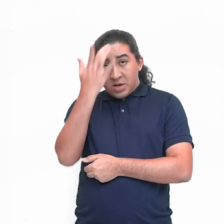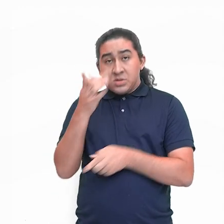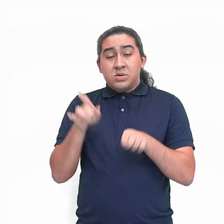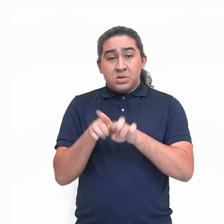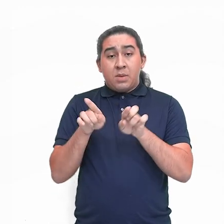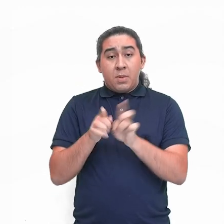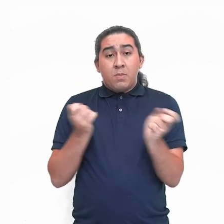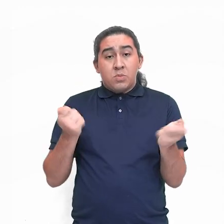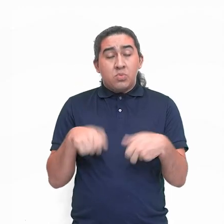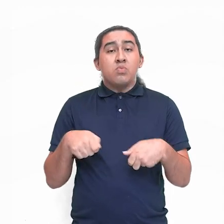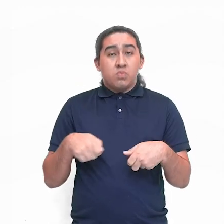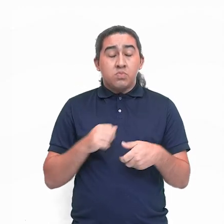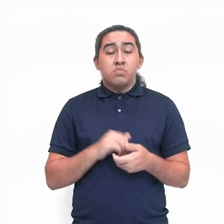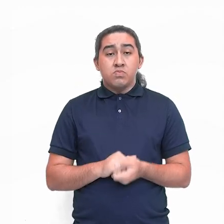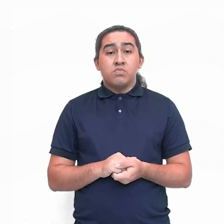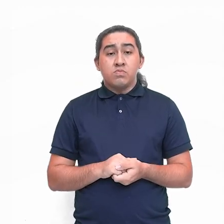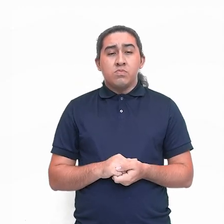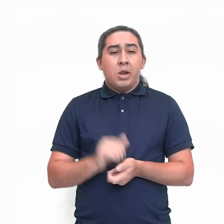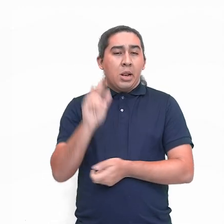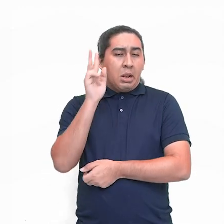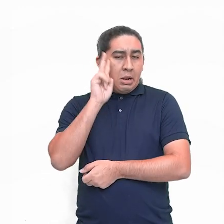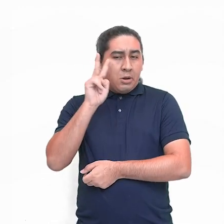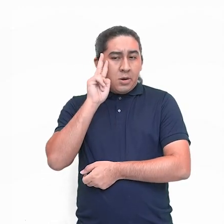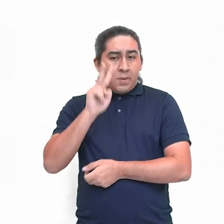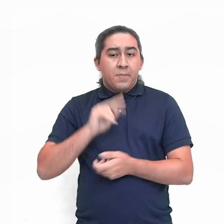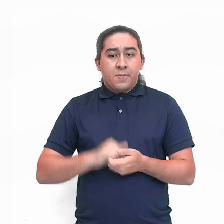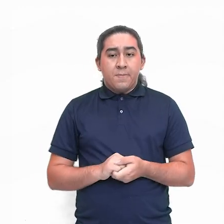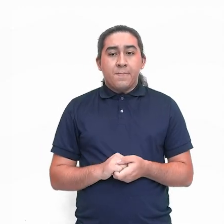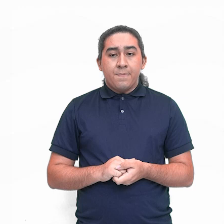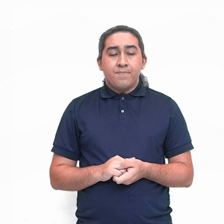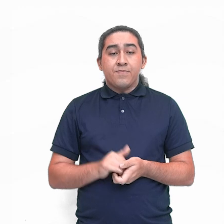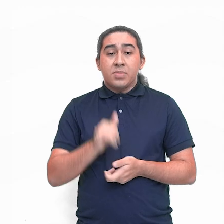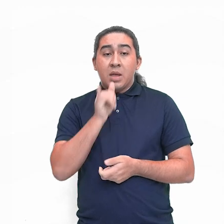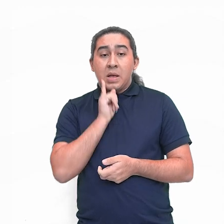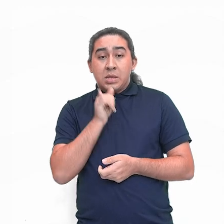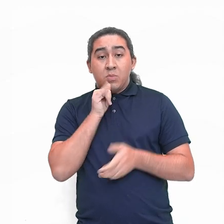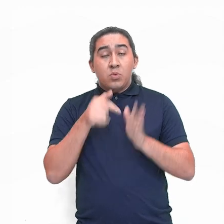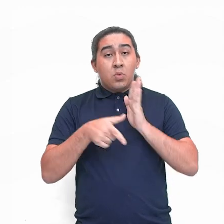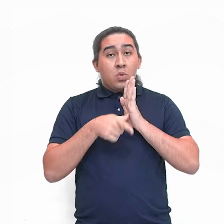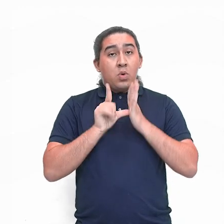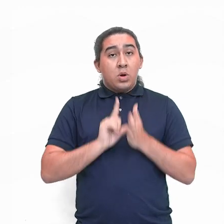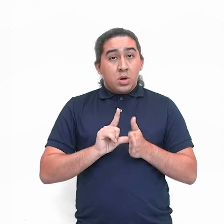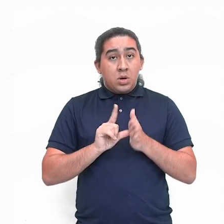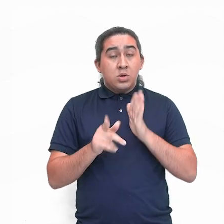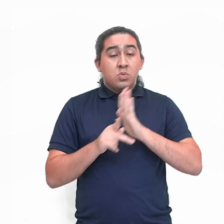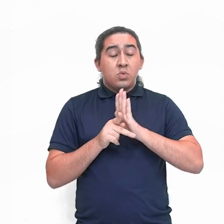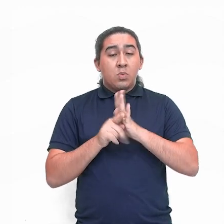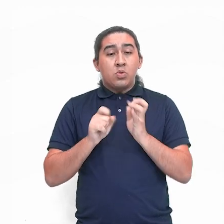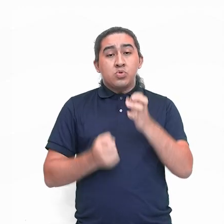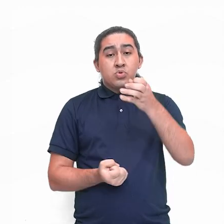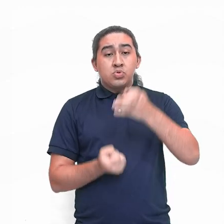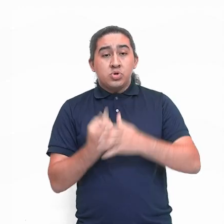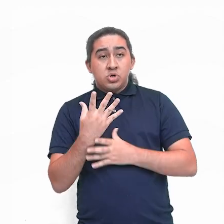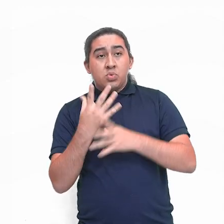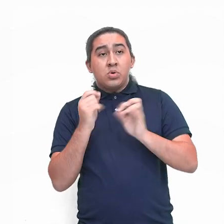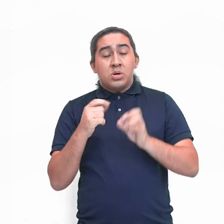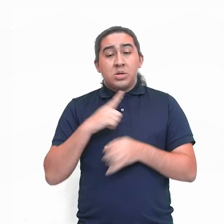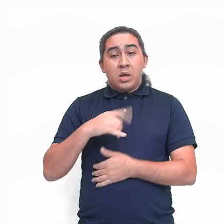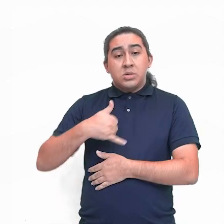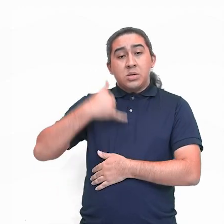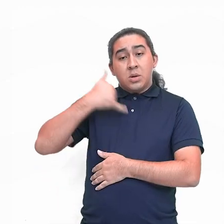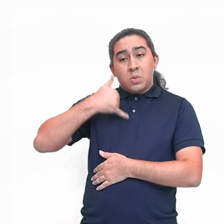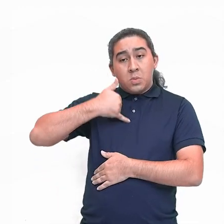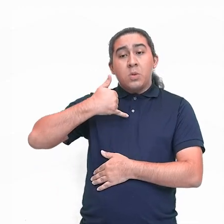fáceis e eficientes, né? Lembra ali, por exemplo, antes ali do surgimento dos smartphones,